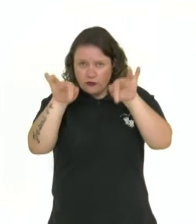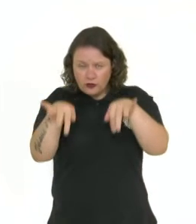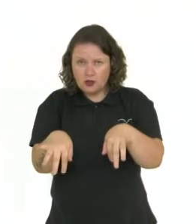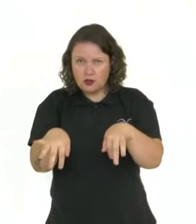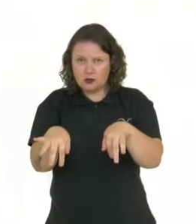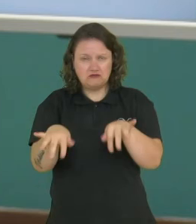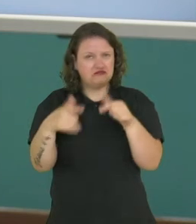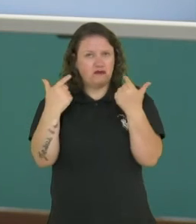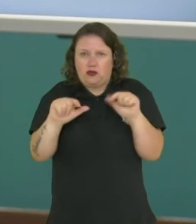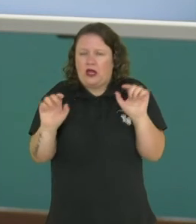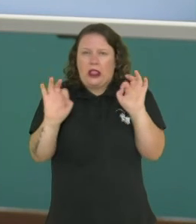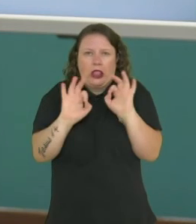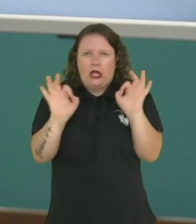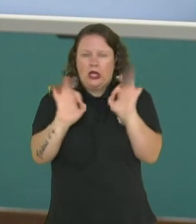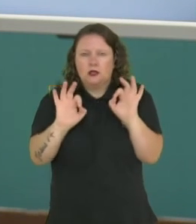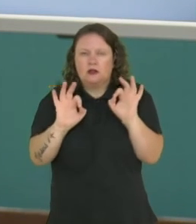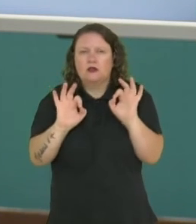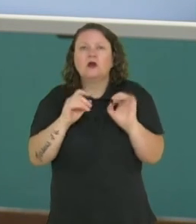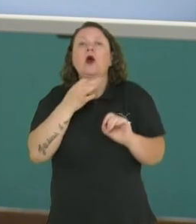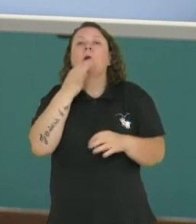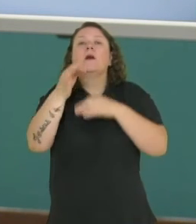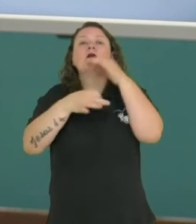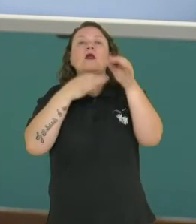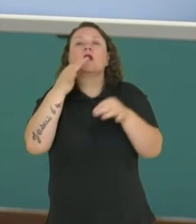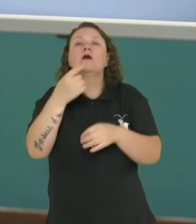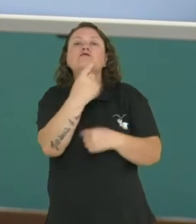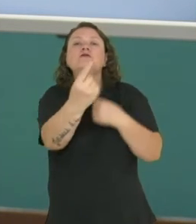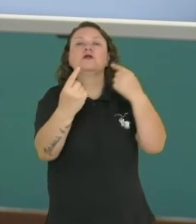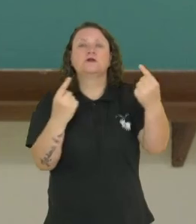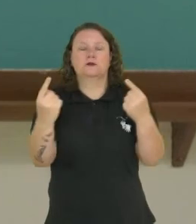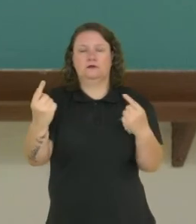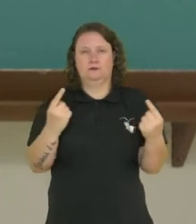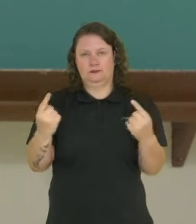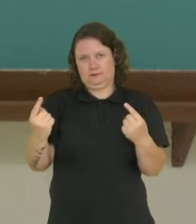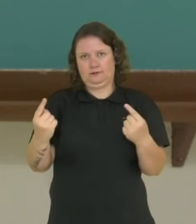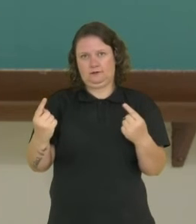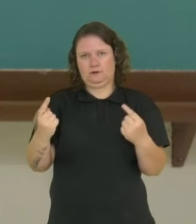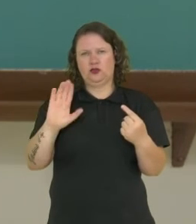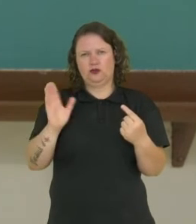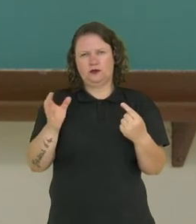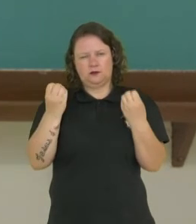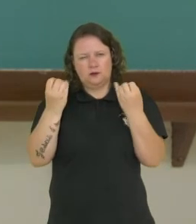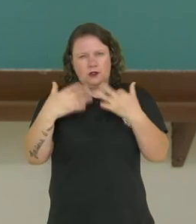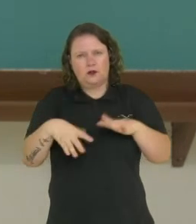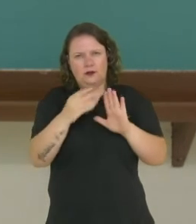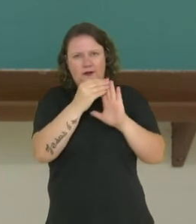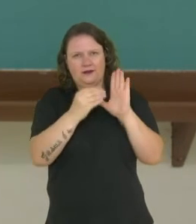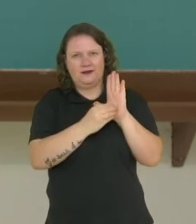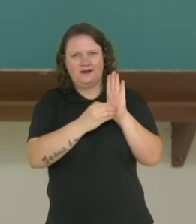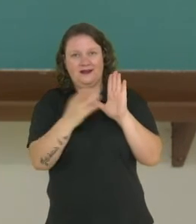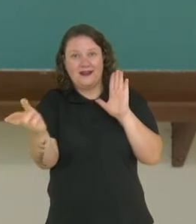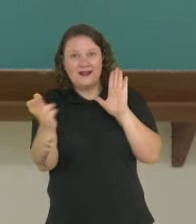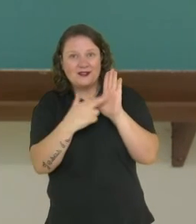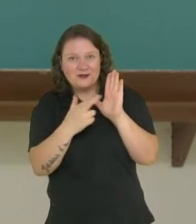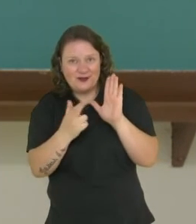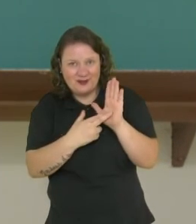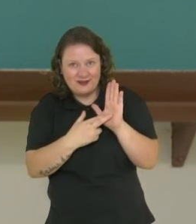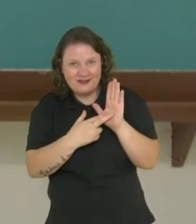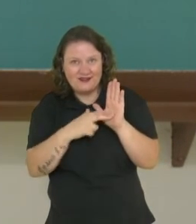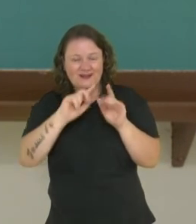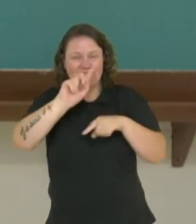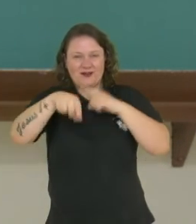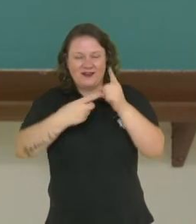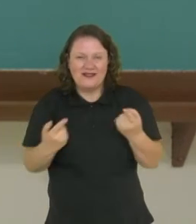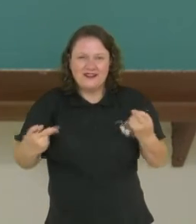fim, então, do Apartheid? O que você considera, então, né, baseado naquilo que a gente falou aqui? Então, coloque aí a sua resposta e, em